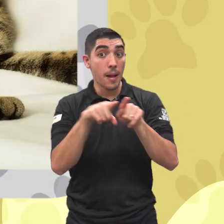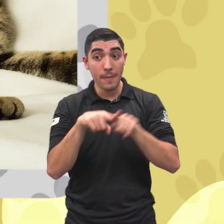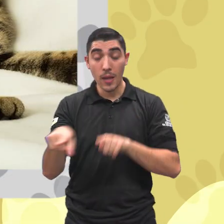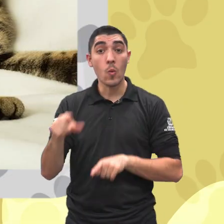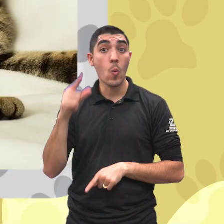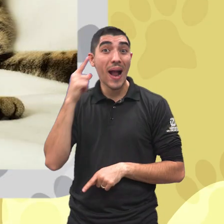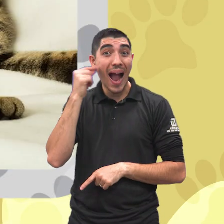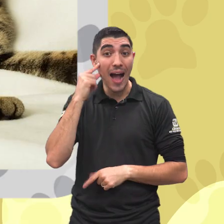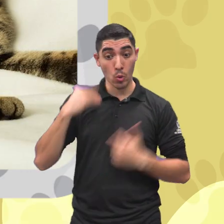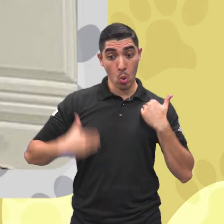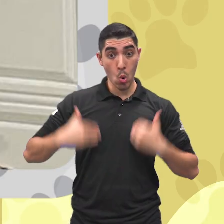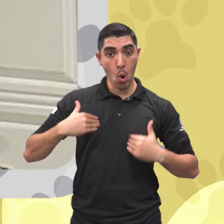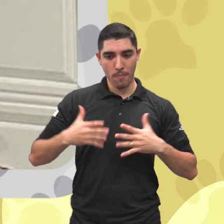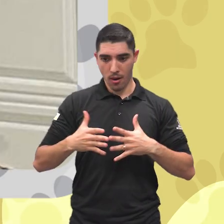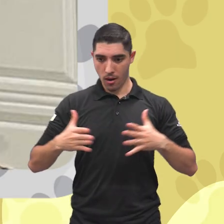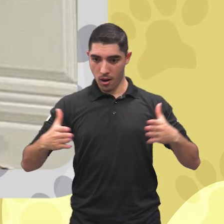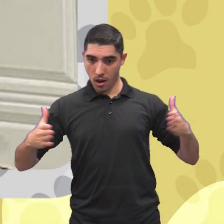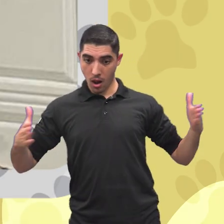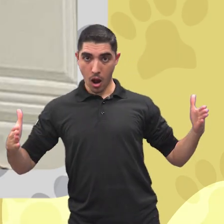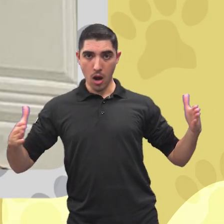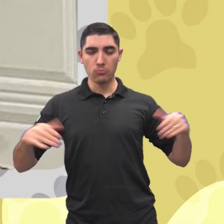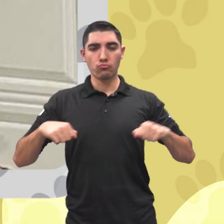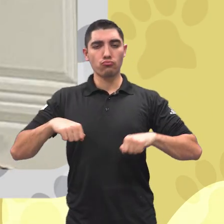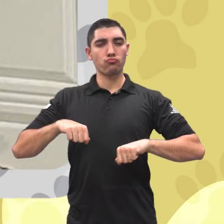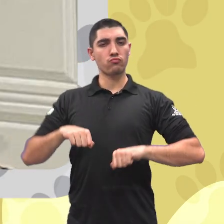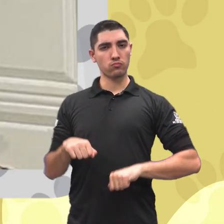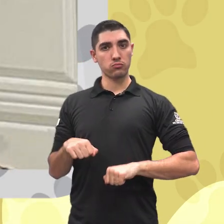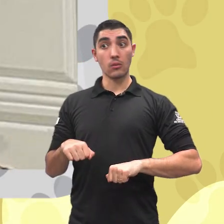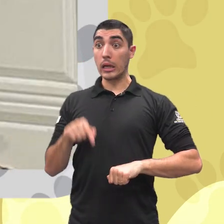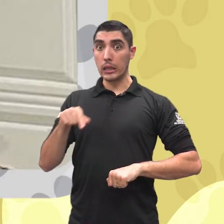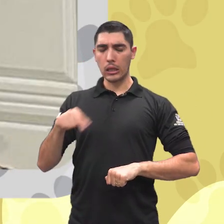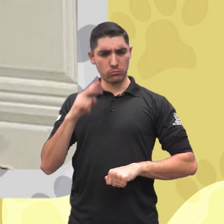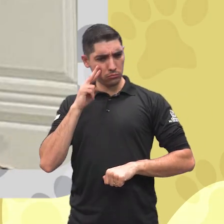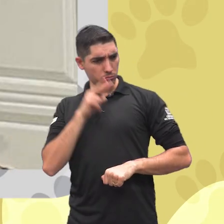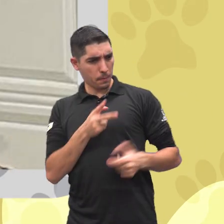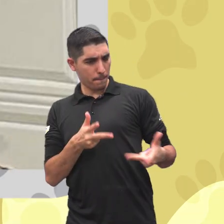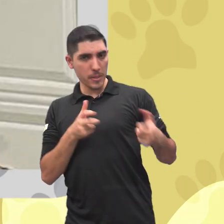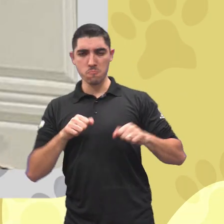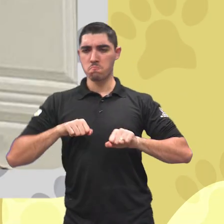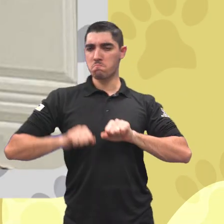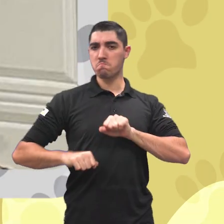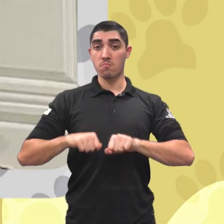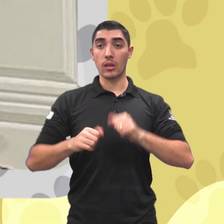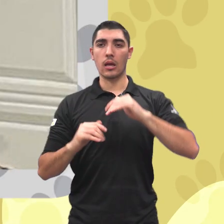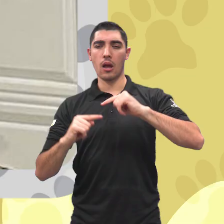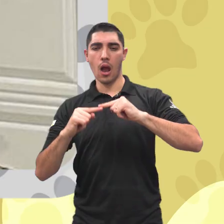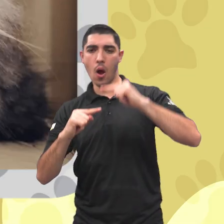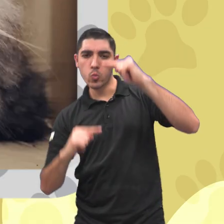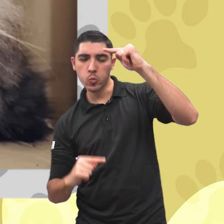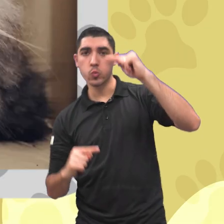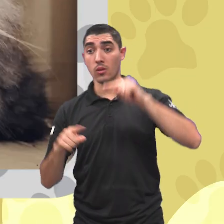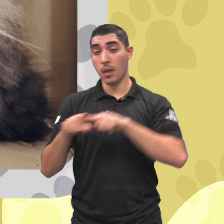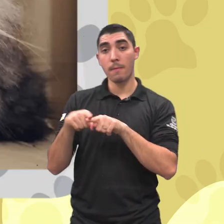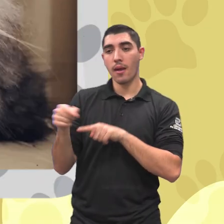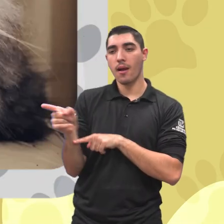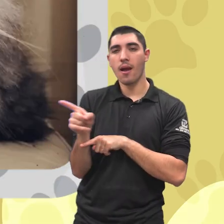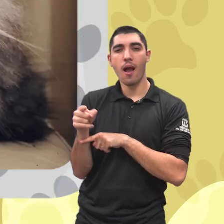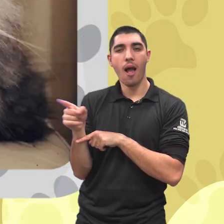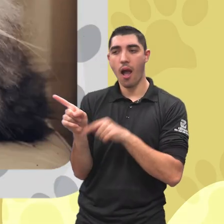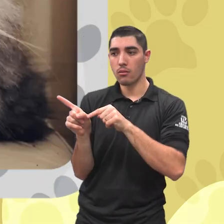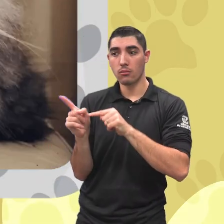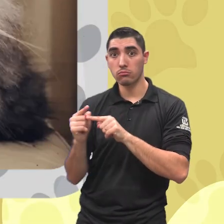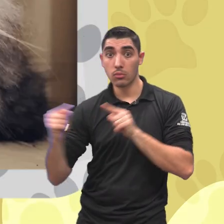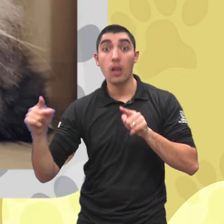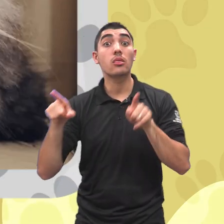bichano gigante tem um corpo longo, ossatura robusta e muita presença. A altura, o comprimento da cauda e